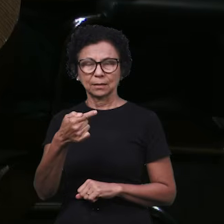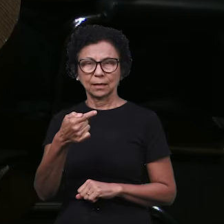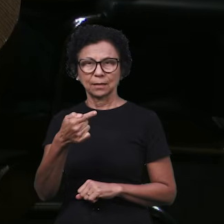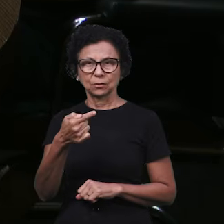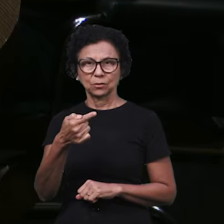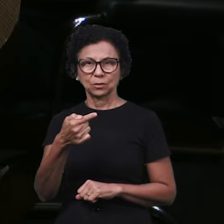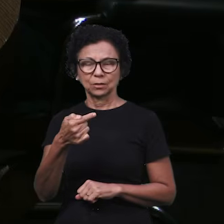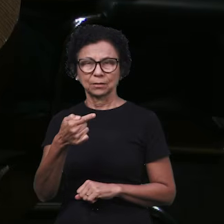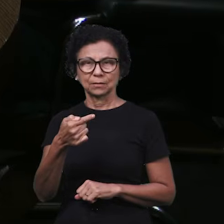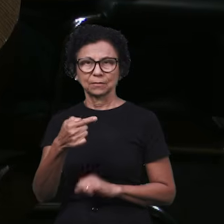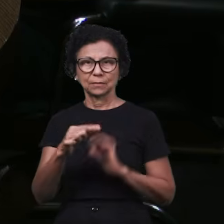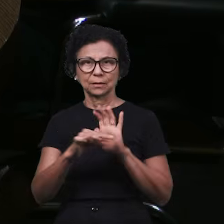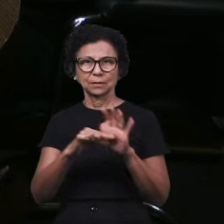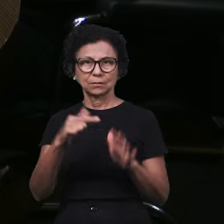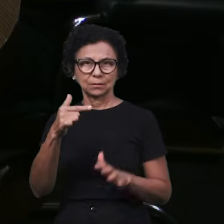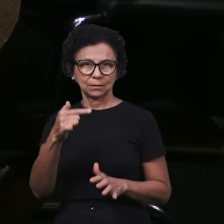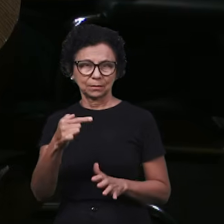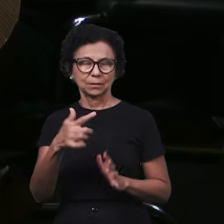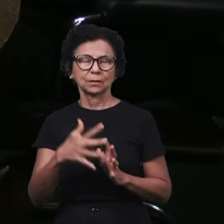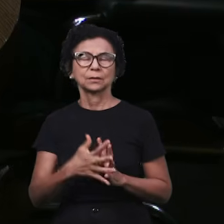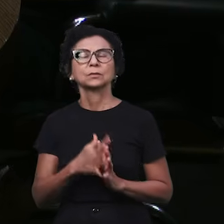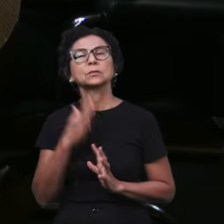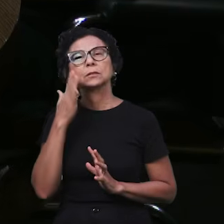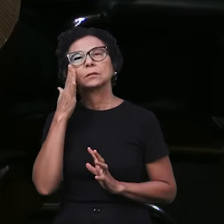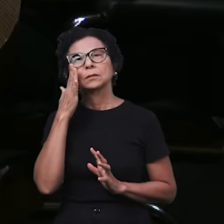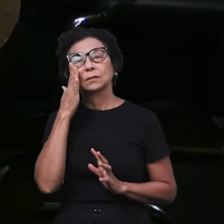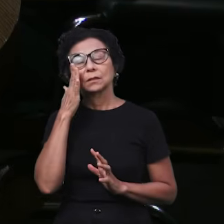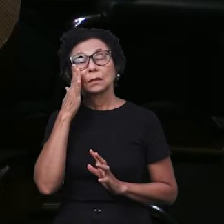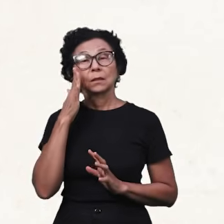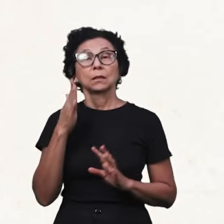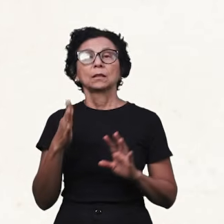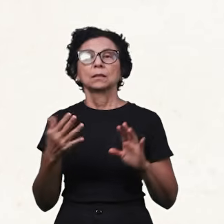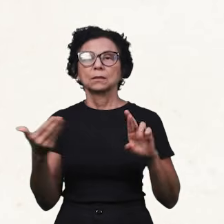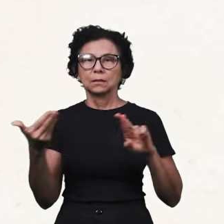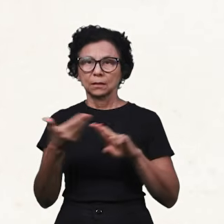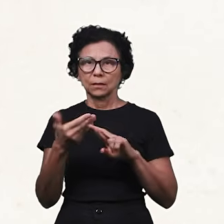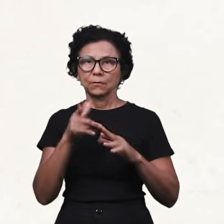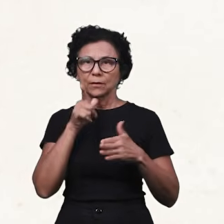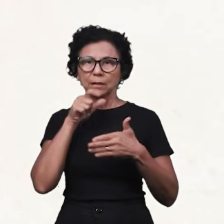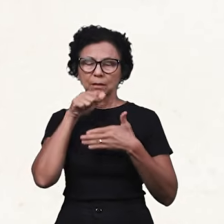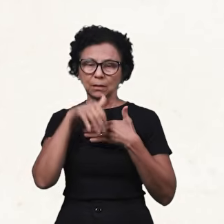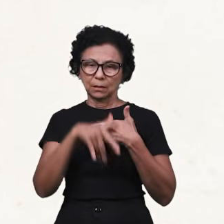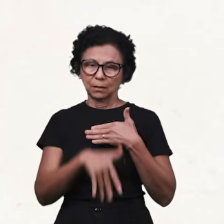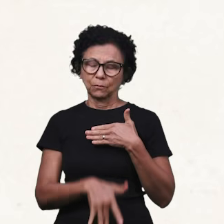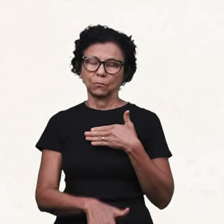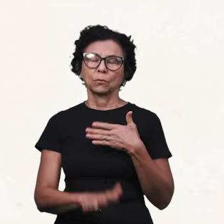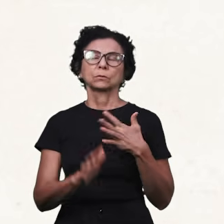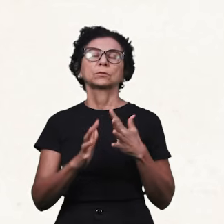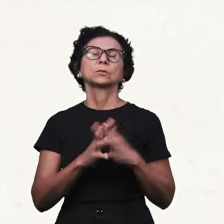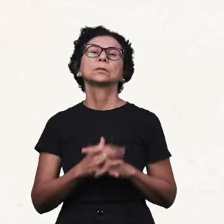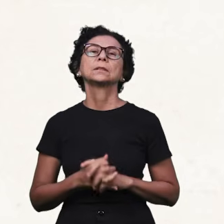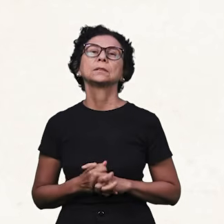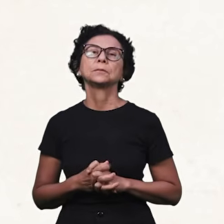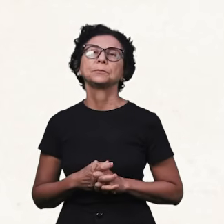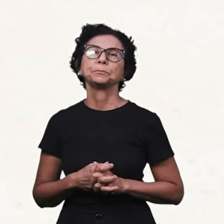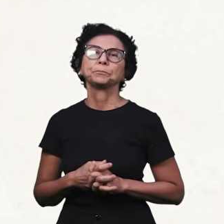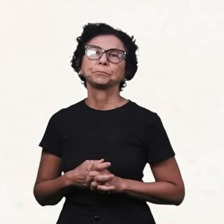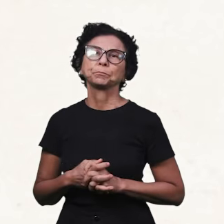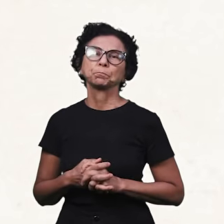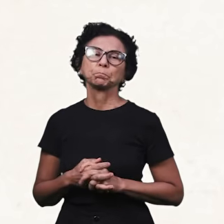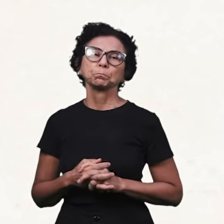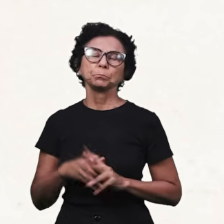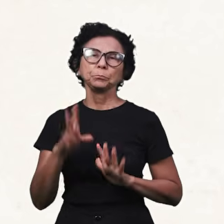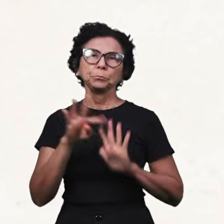O texto, né? Que aí é uma menção de fonte, aí a gente vai falar um outro sentido agora. Uhum. Questão da fonte, né? E fala bem assim o texto.